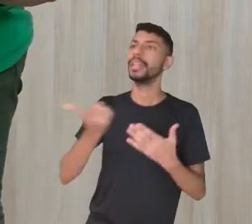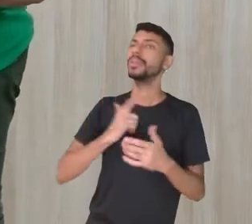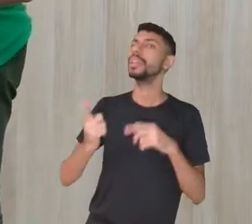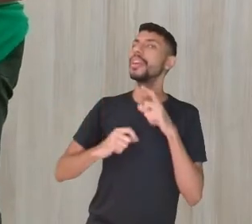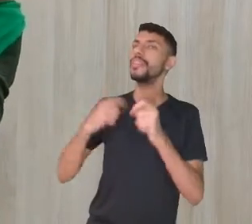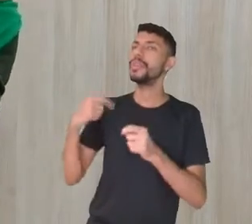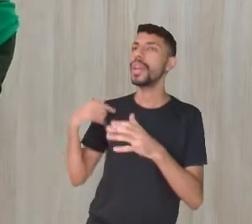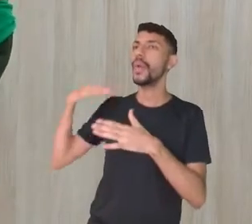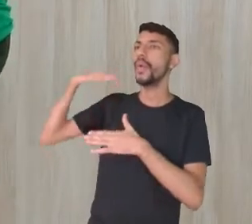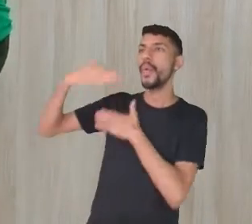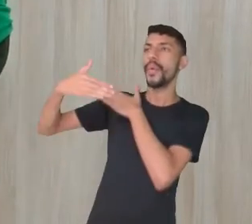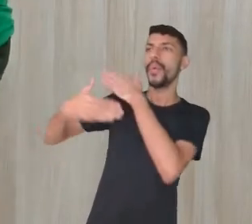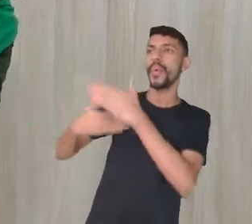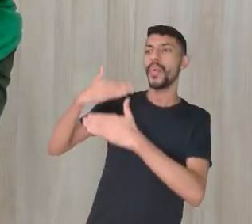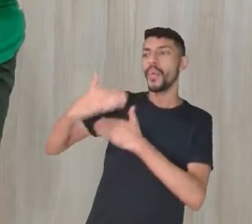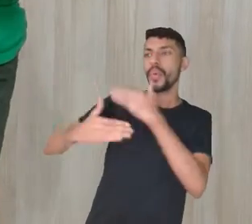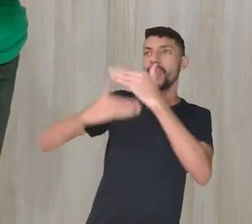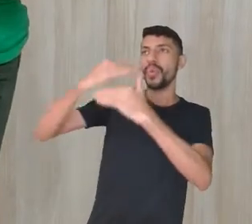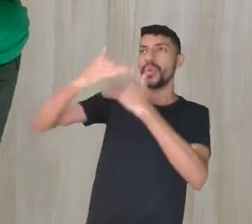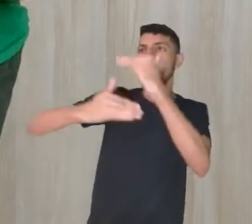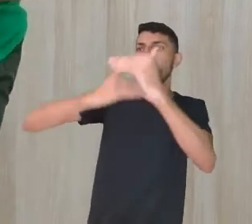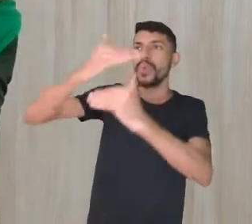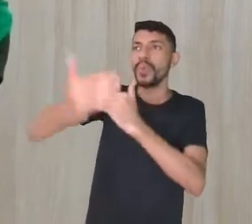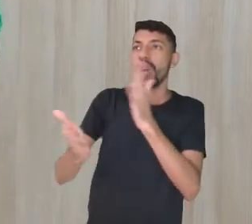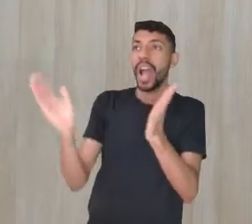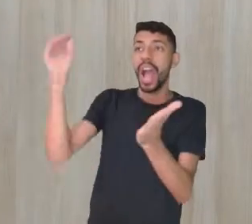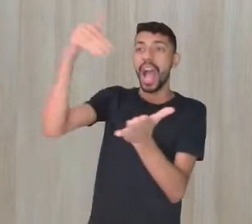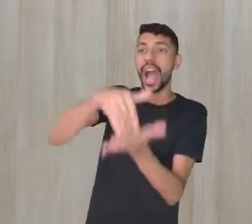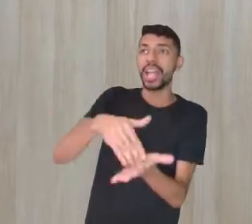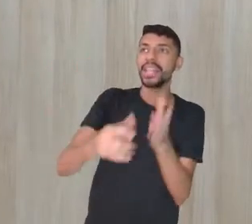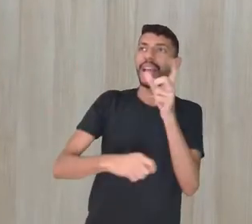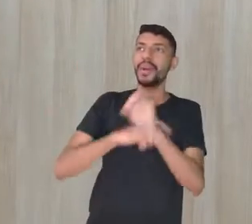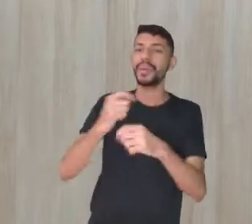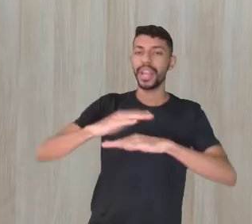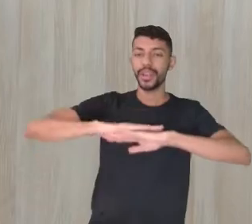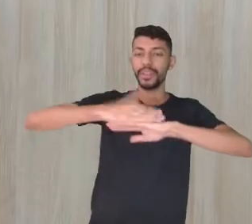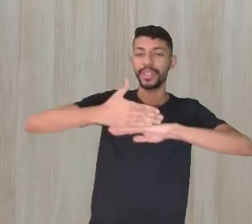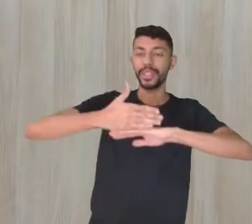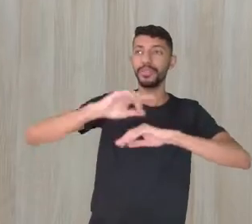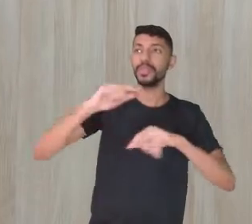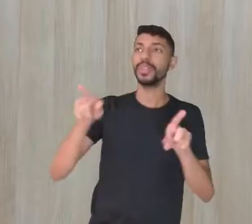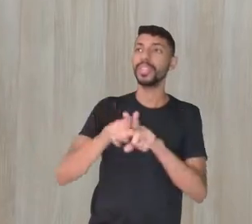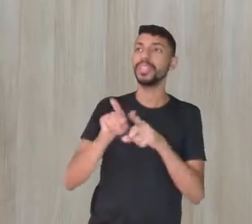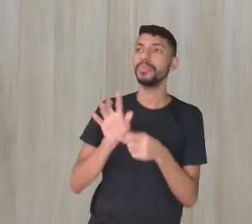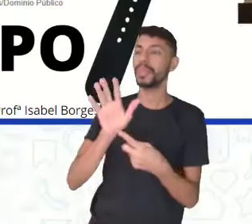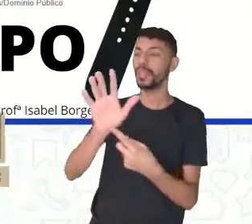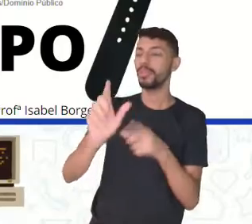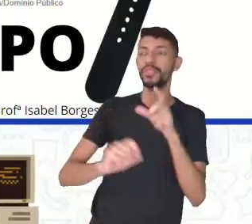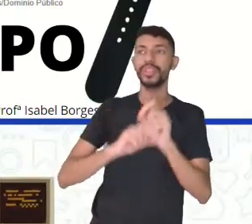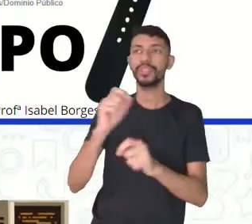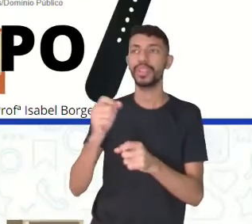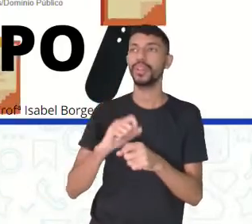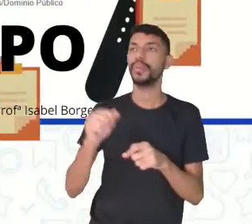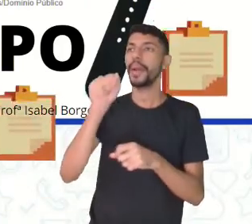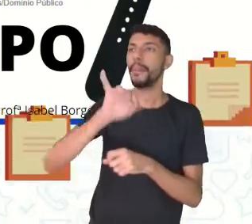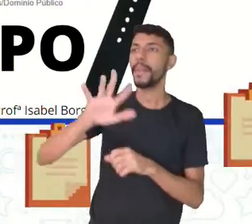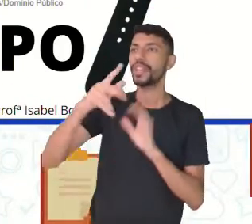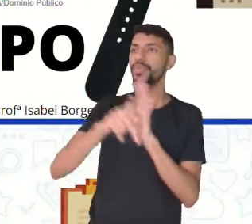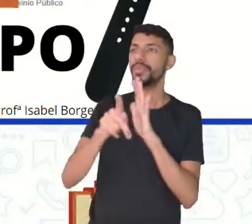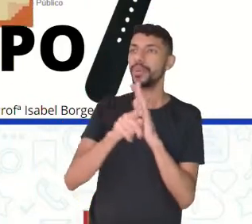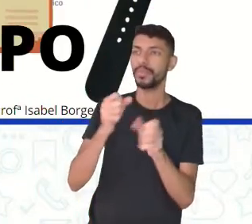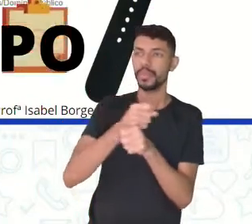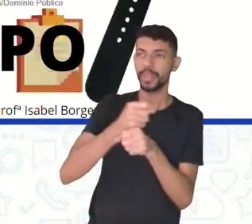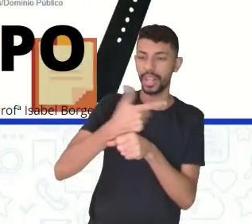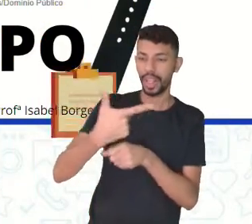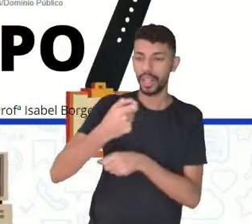não é, a um notebook. E eu estou trazendo aí para vocês uma foto de 2016, onde,